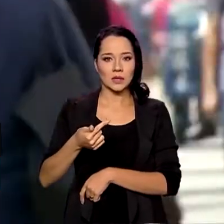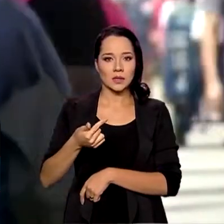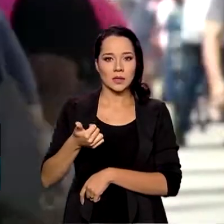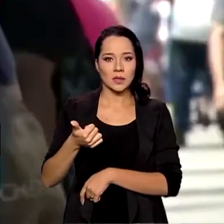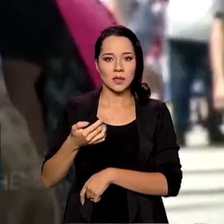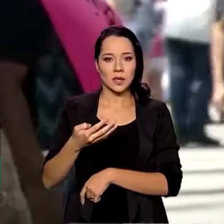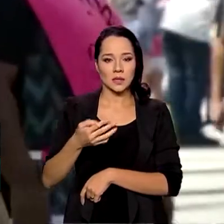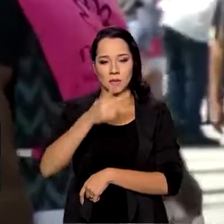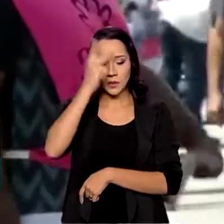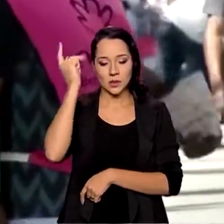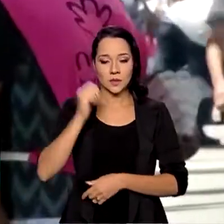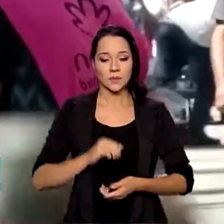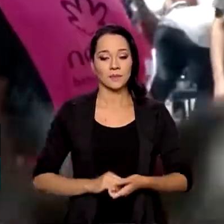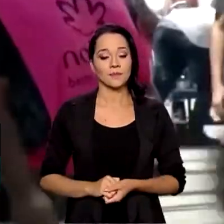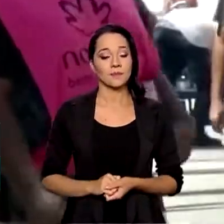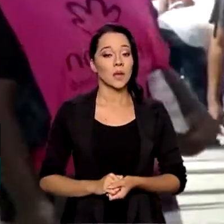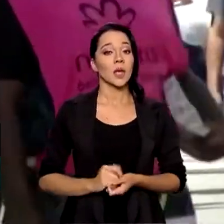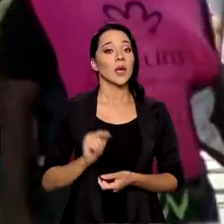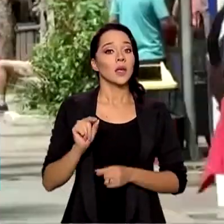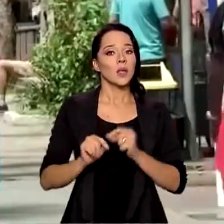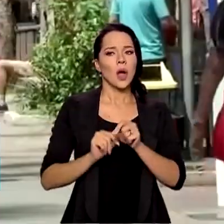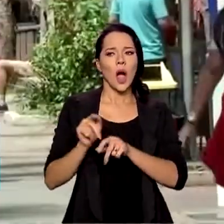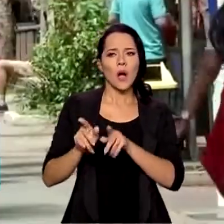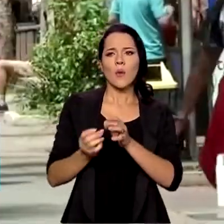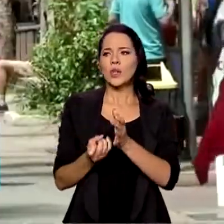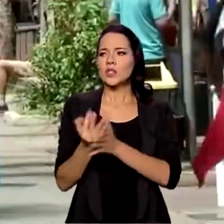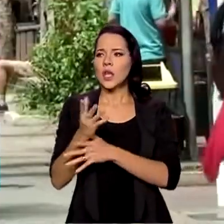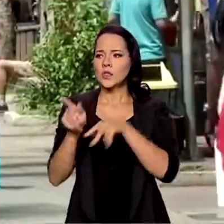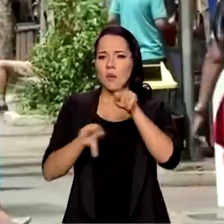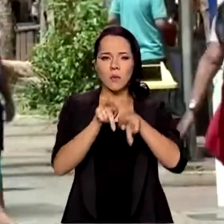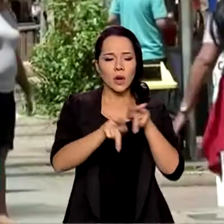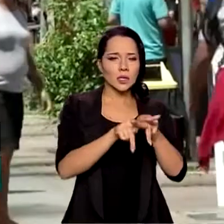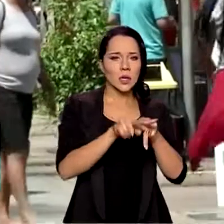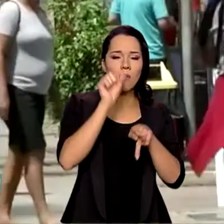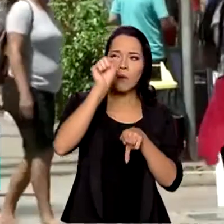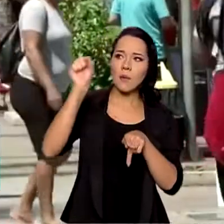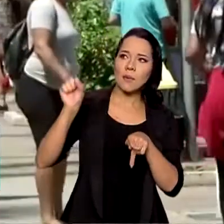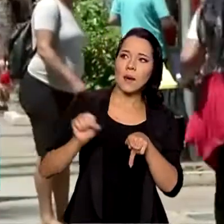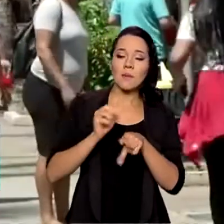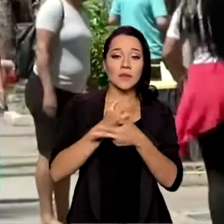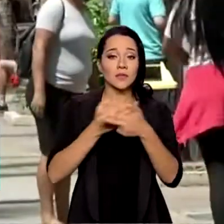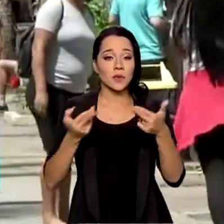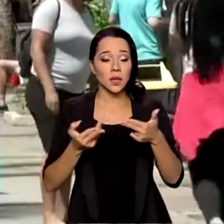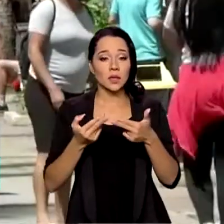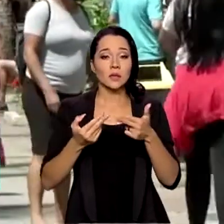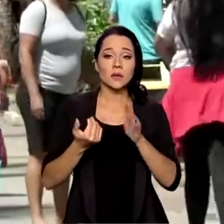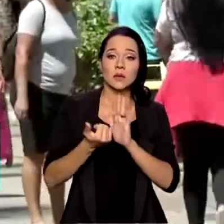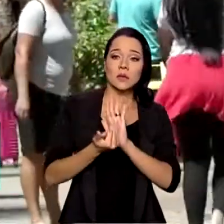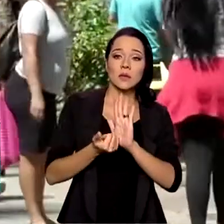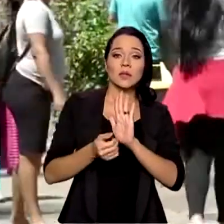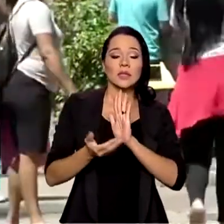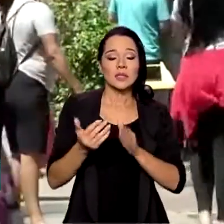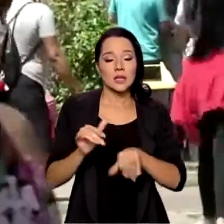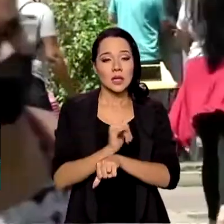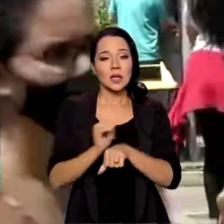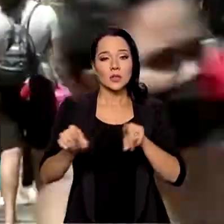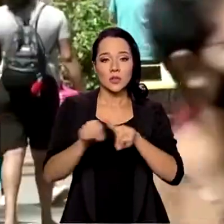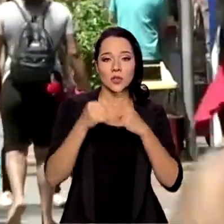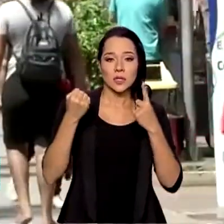652.713 pessoas. As estimativas populacionais são referência para vários indicadores sociais, econômicos